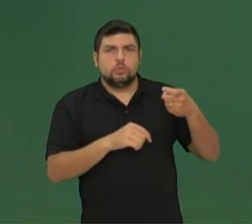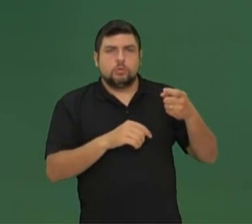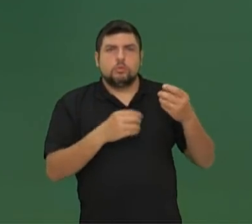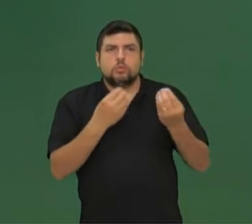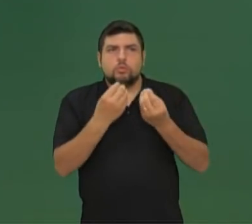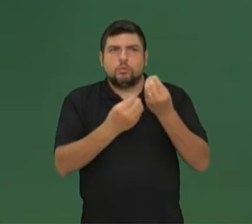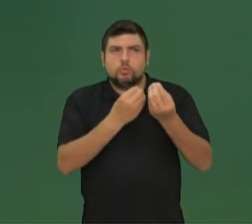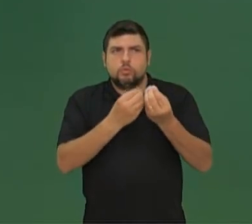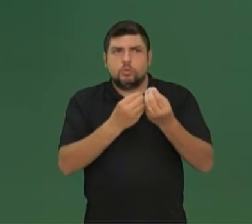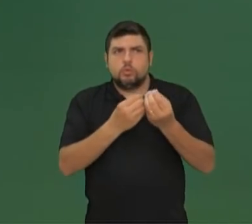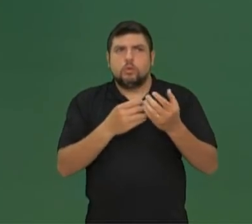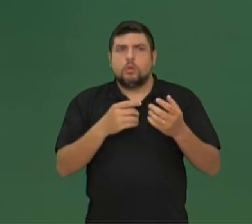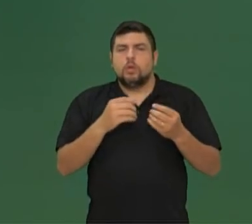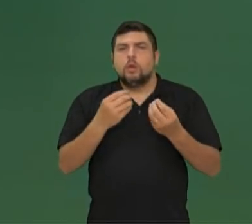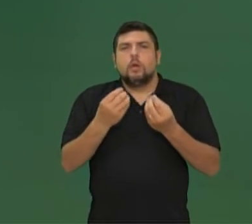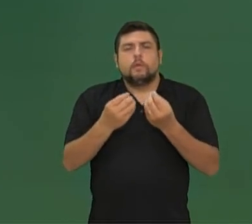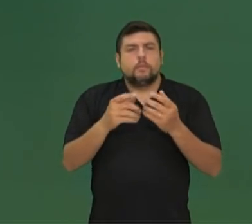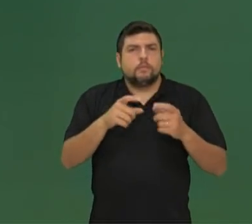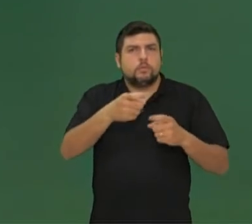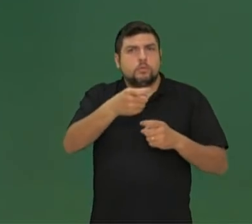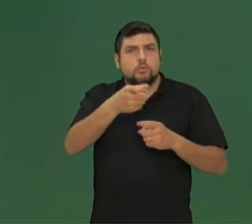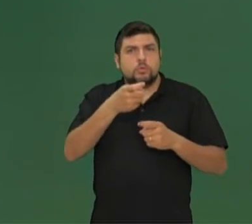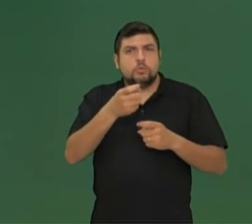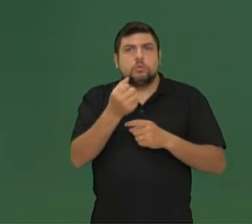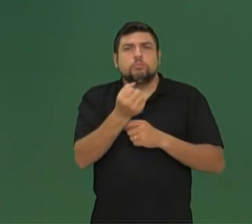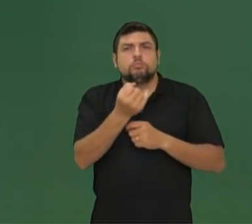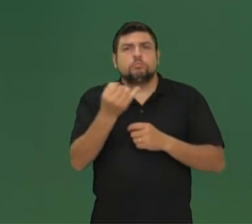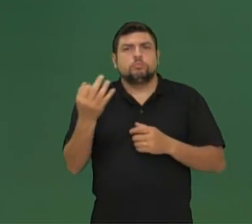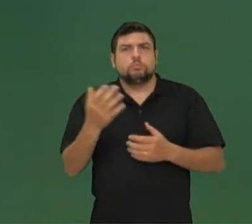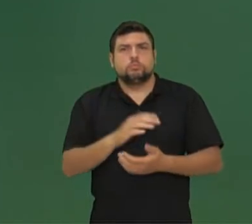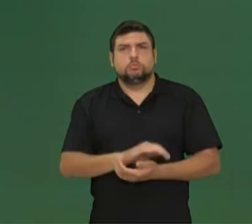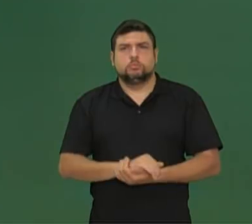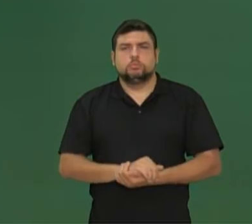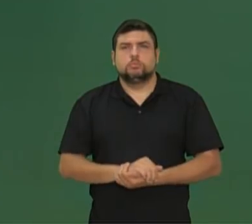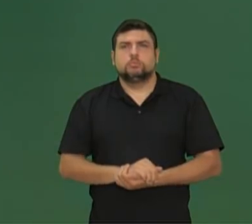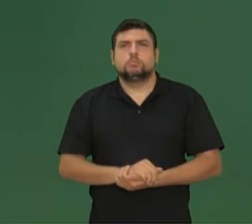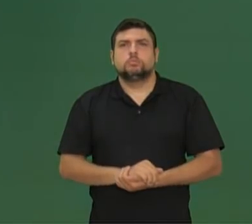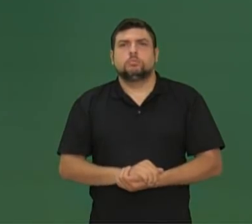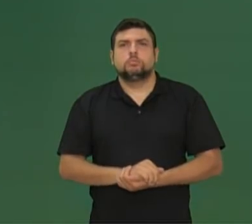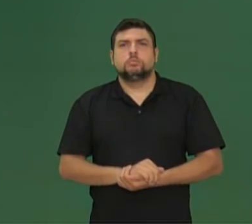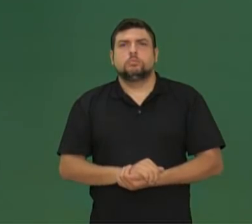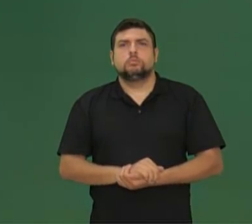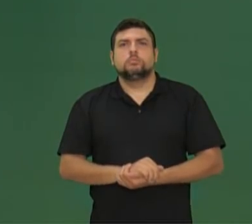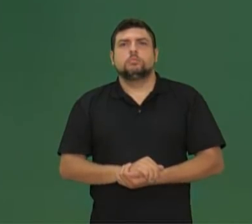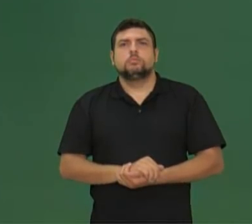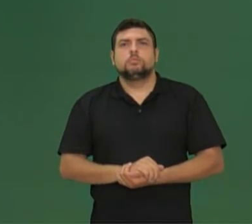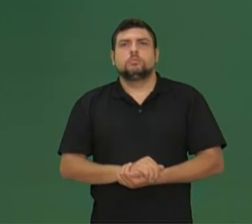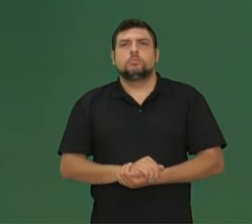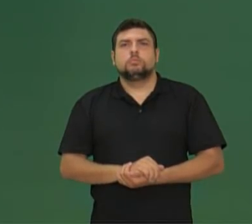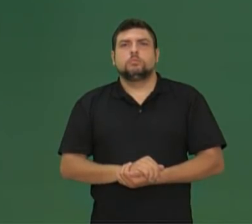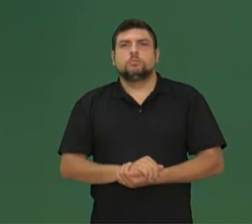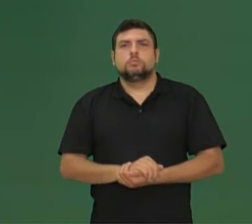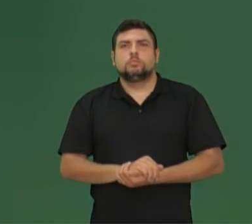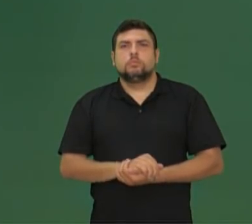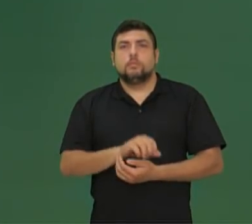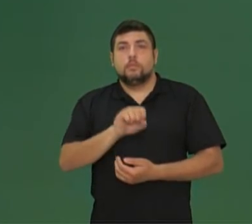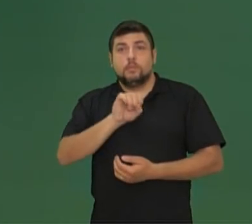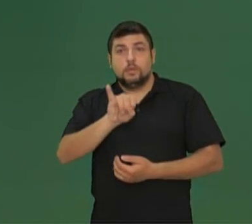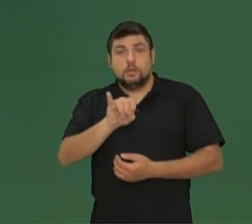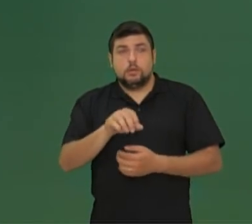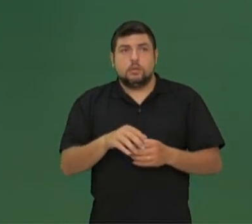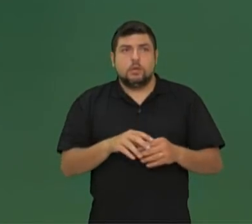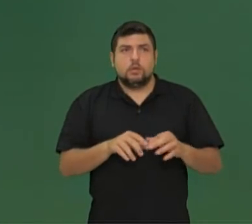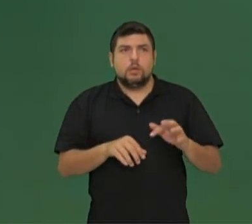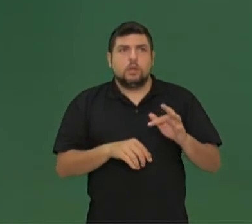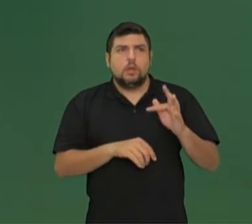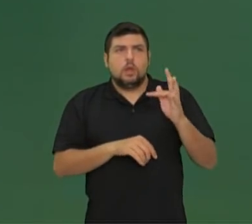Então, qual que vai ser, né, o valor do meu x? Mas se eu tenho aqui que o f de x é igual a y,